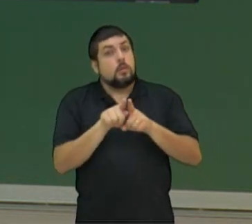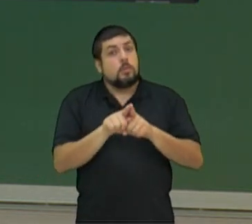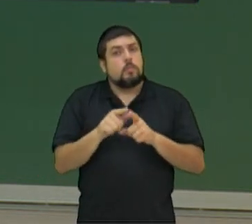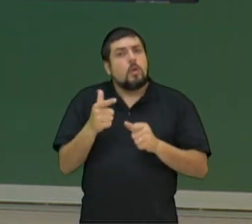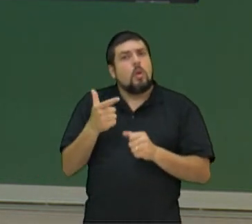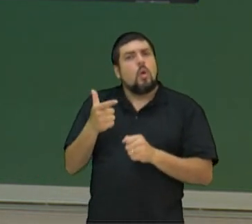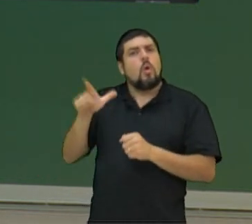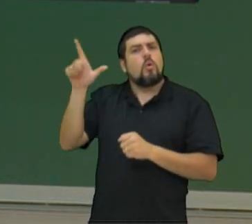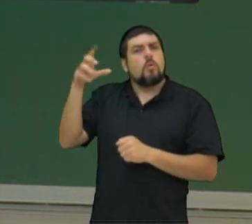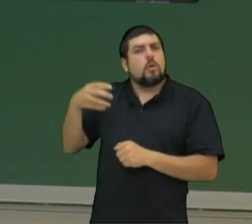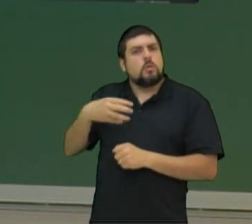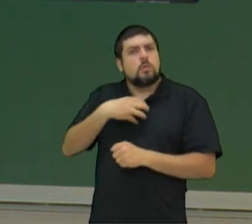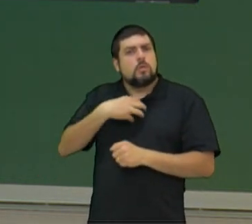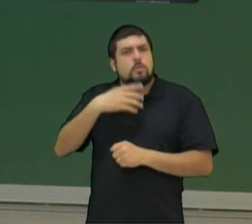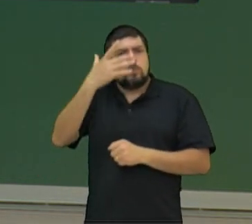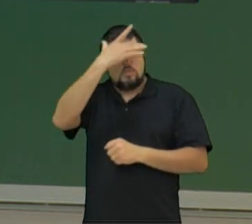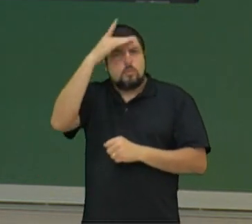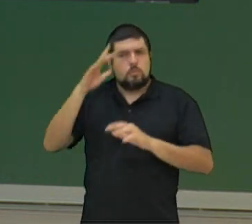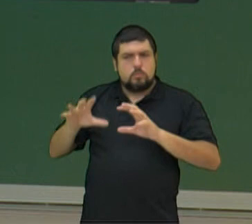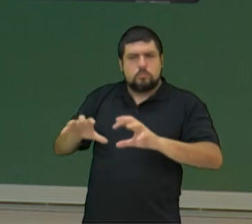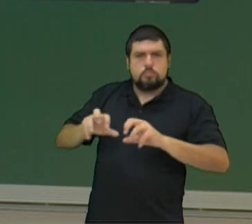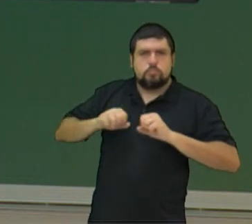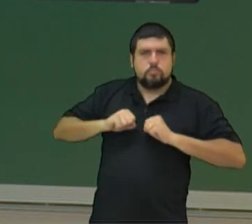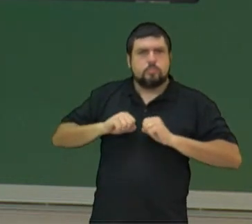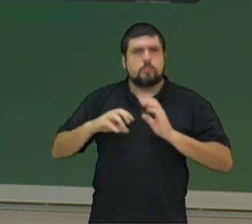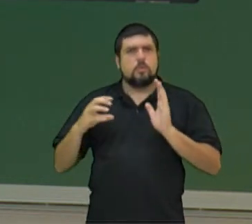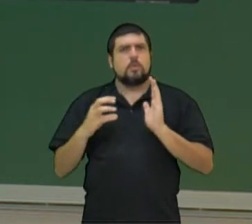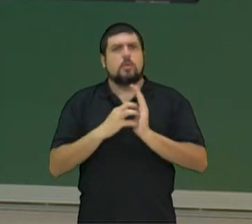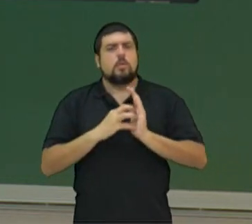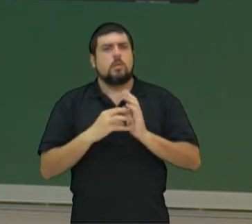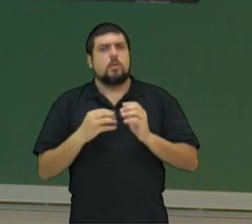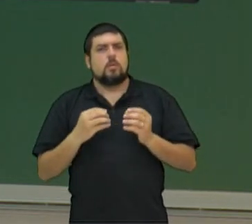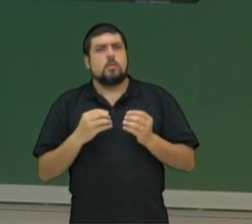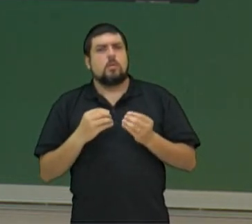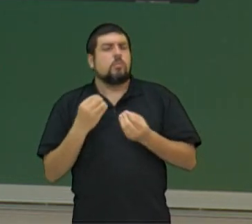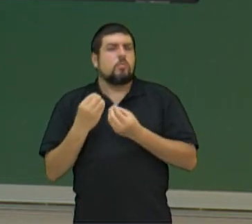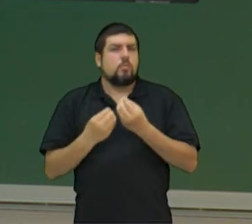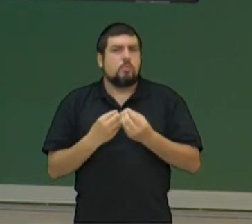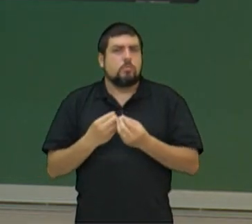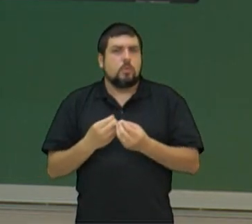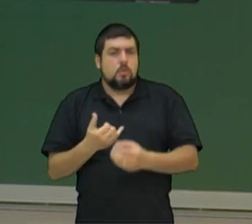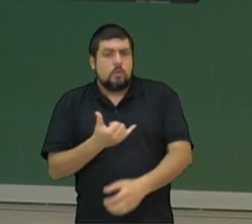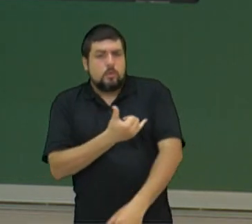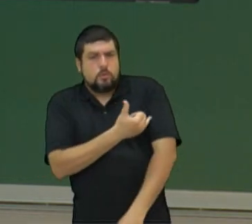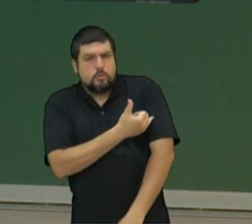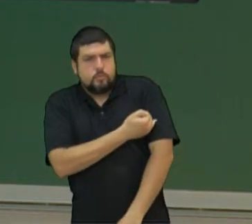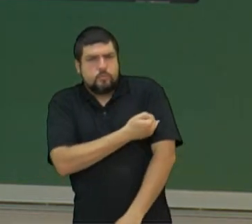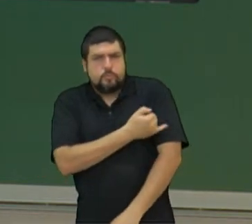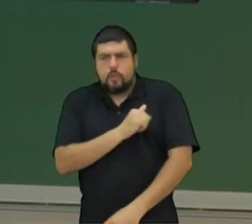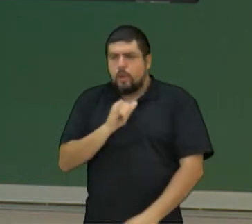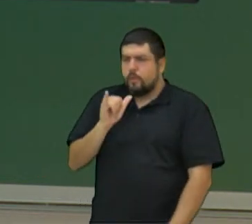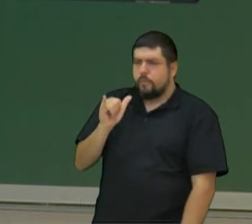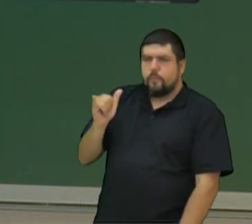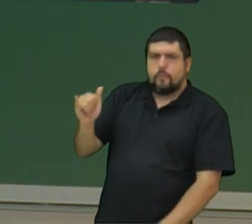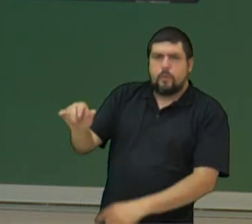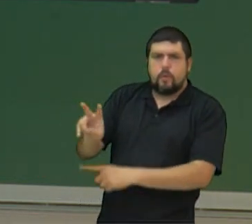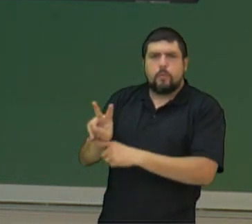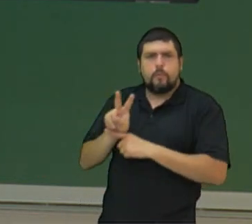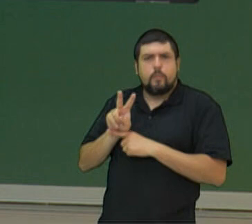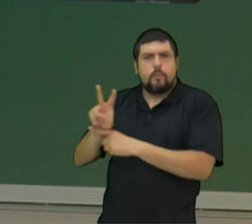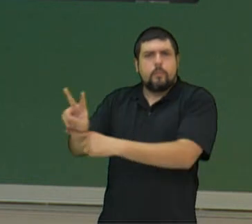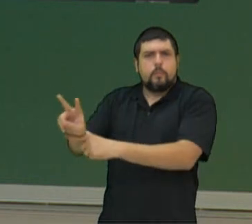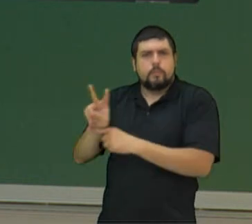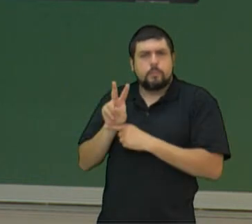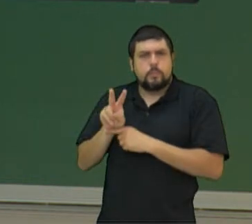formas de uma pessoa adquirir o vírus HIV são compartilhando seringas, tá? Então,